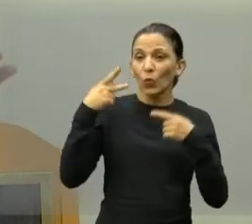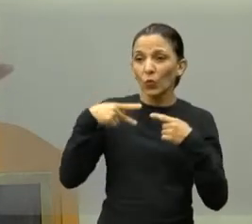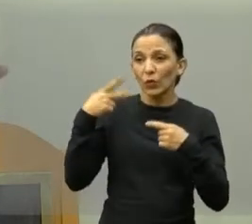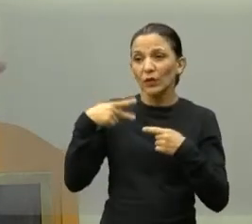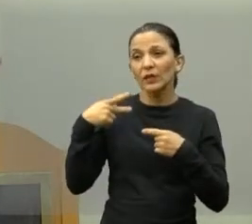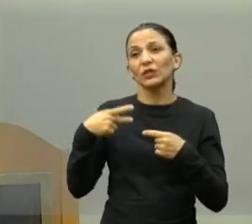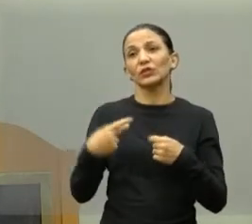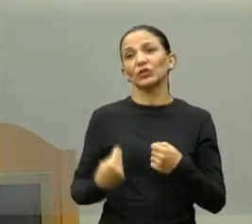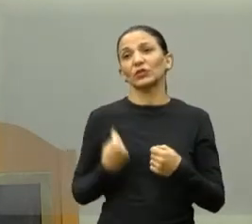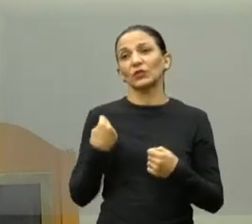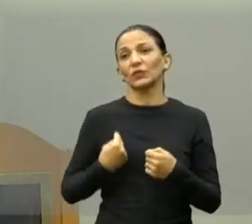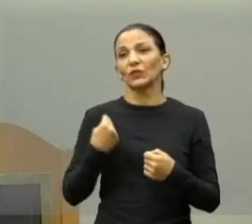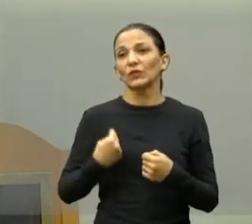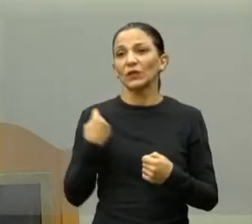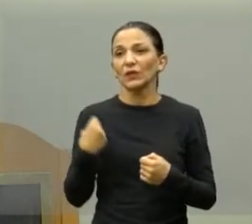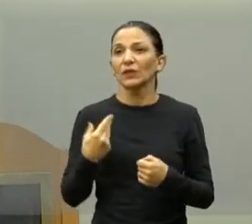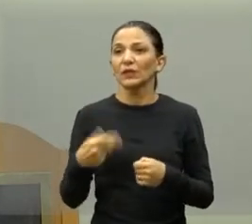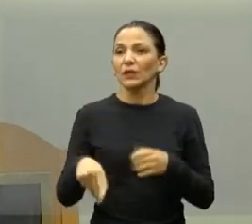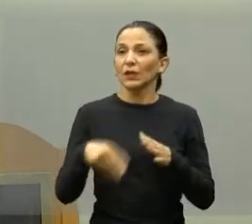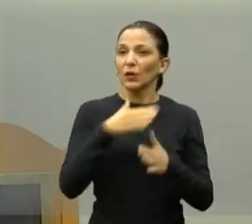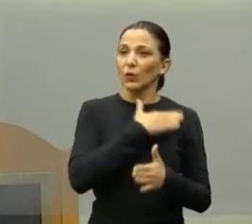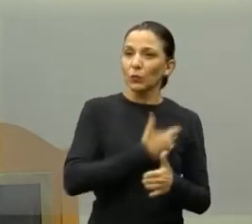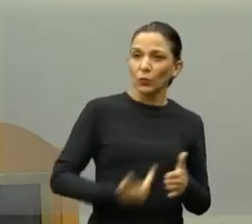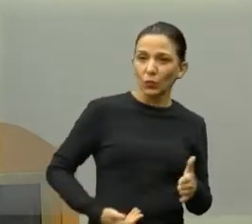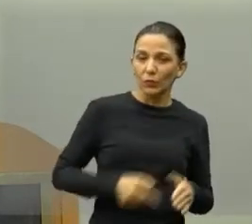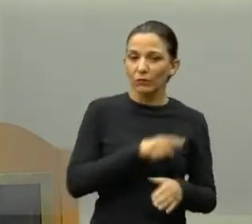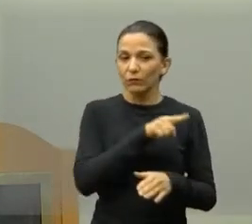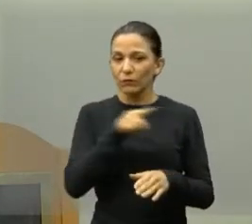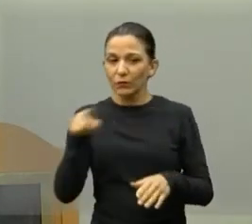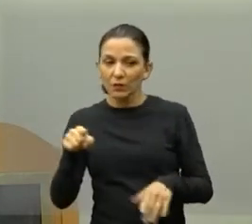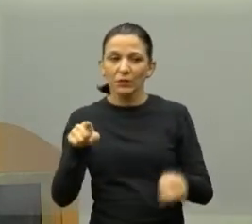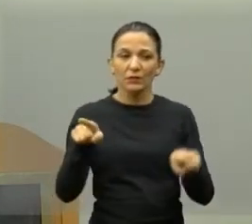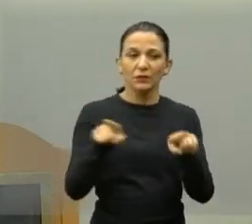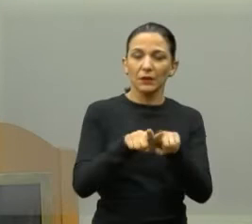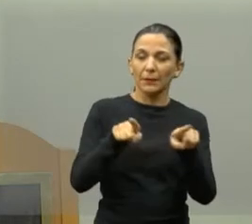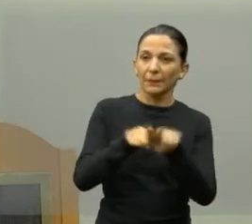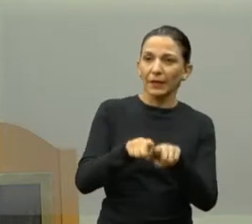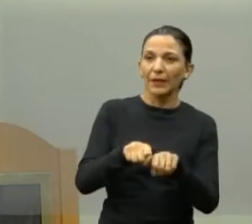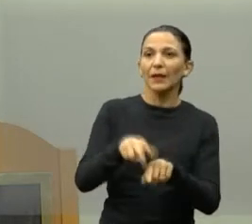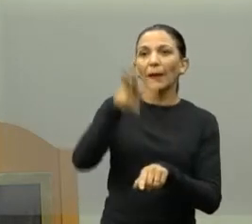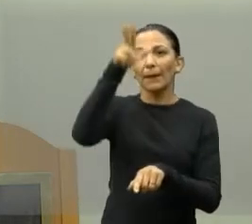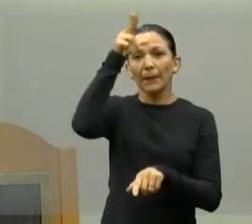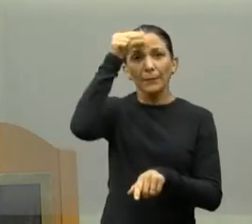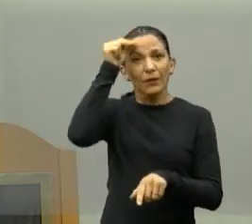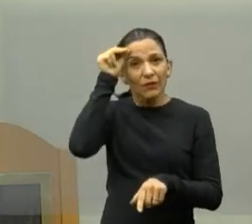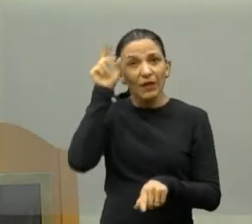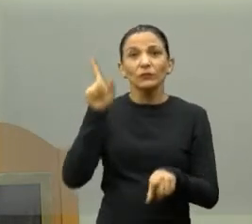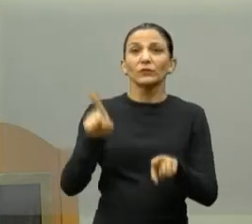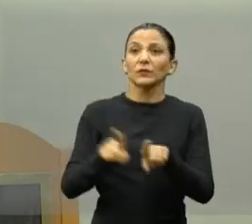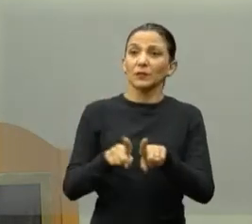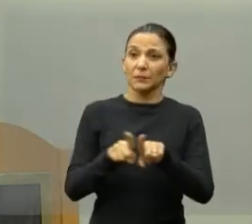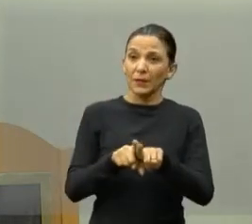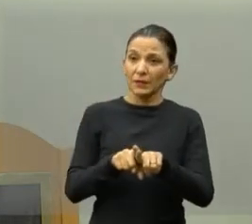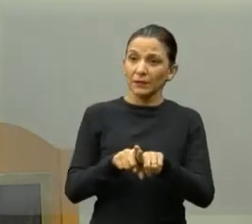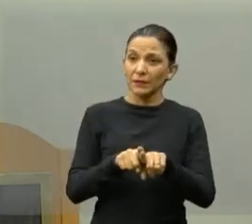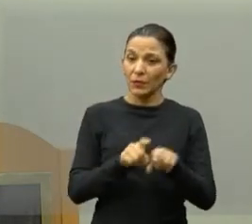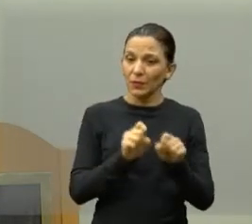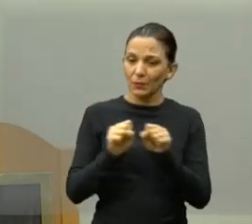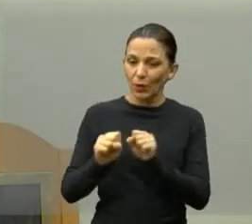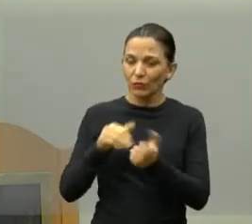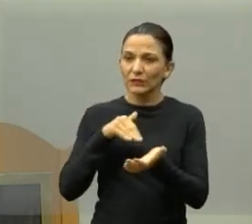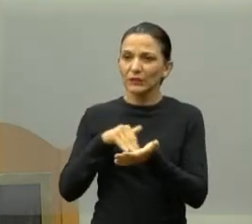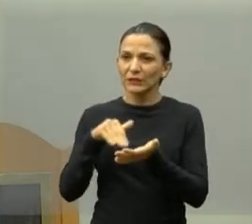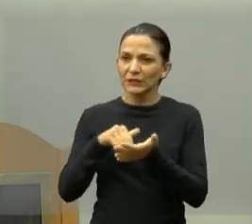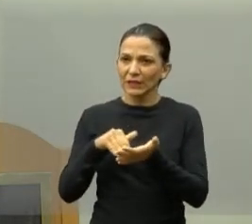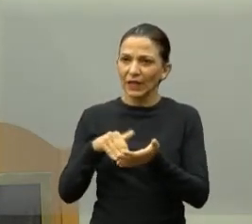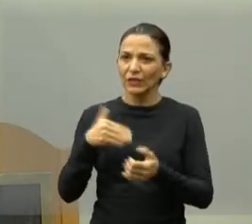de vida pública e eu sei que faço isso e vocês fazem isso vossa excelência eu sei que o prefeito faz isso mas quem ocupa o cargo de